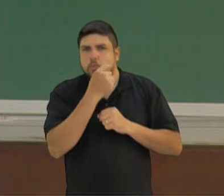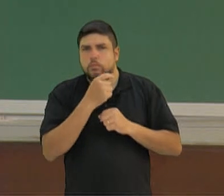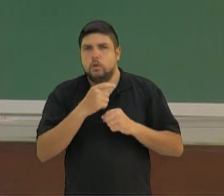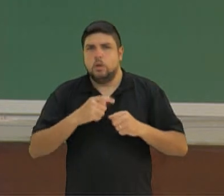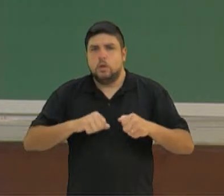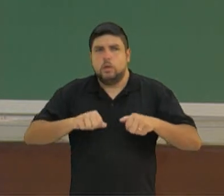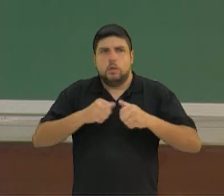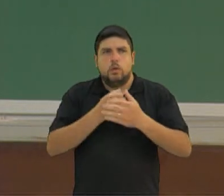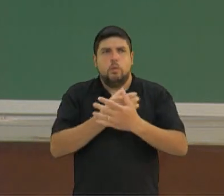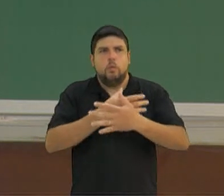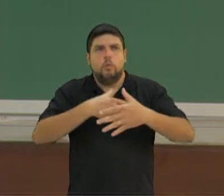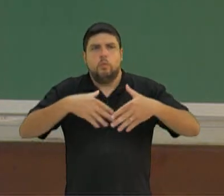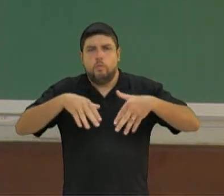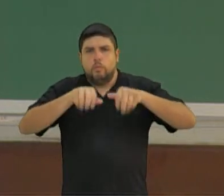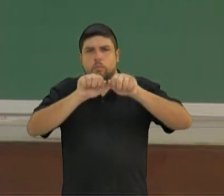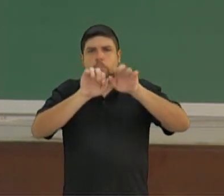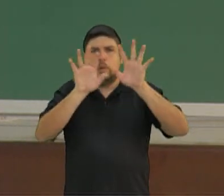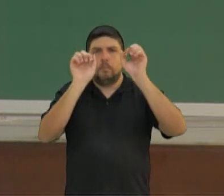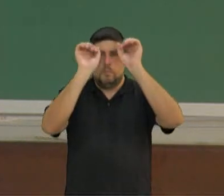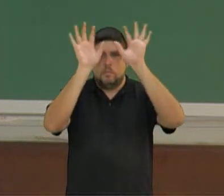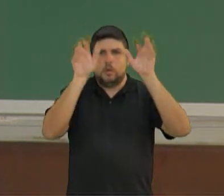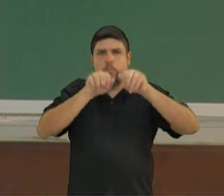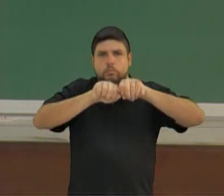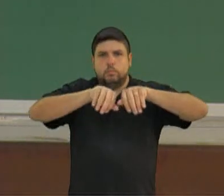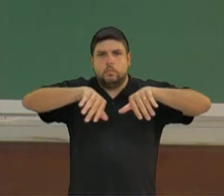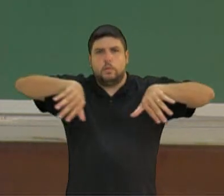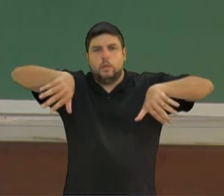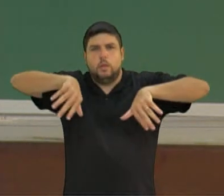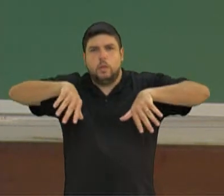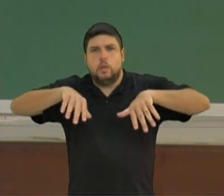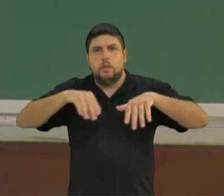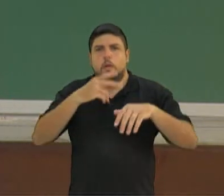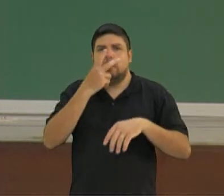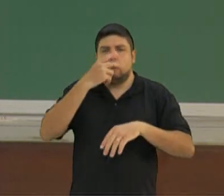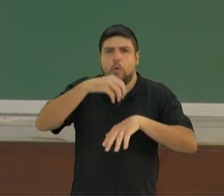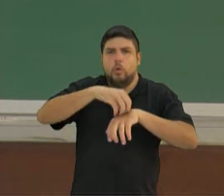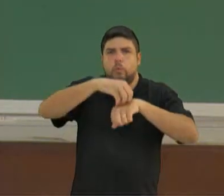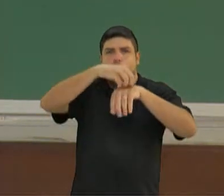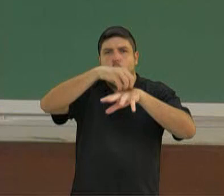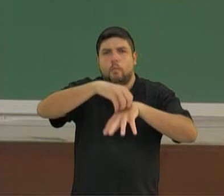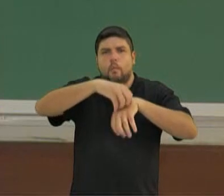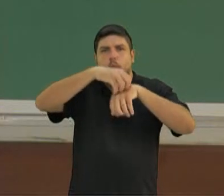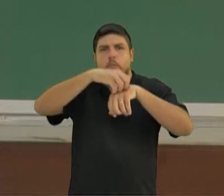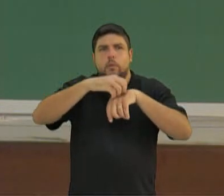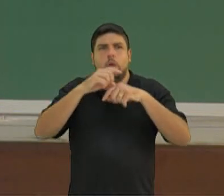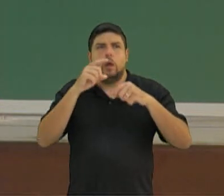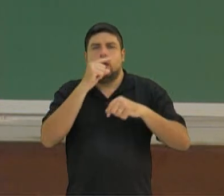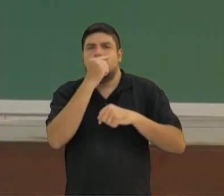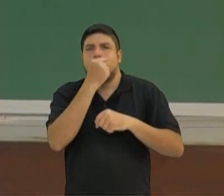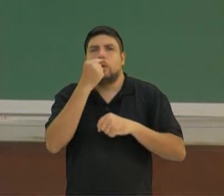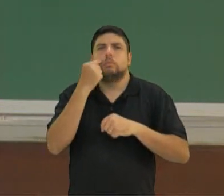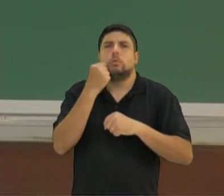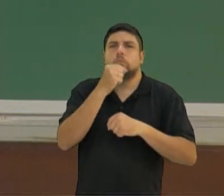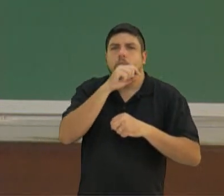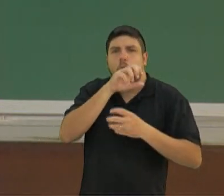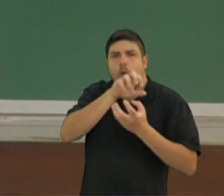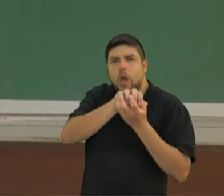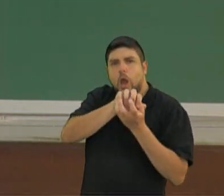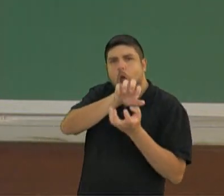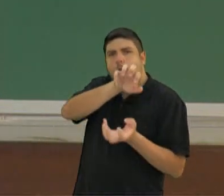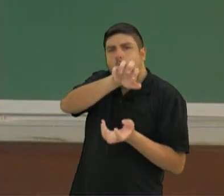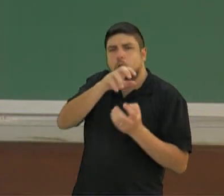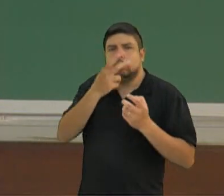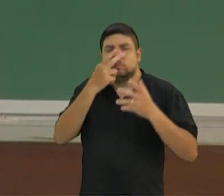de polvo, cabelo, e essa boca aqui é uma boca de felino, né? Vocês observem que os desenhos